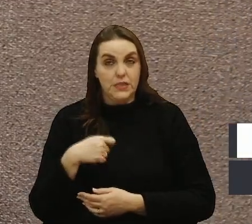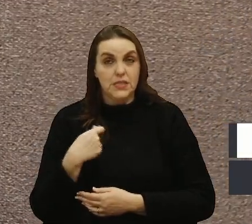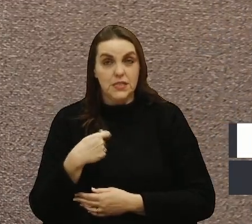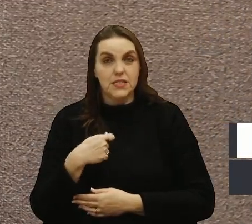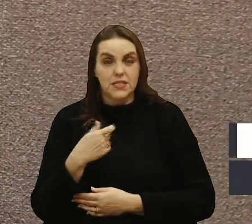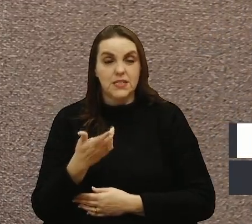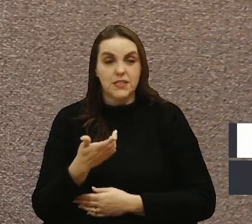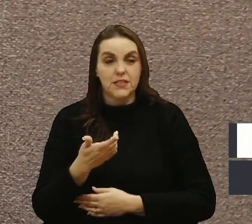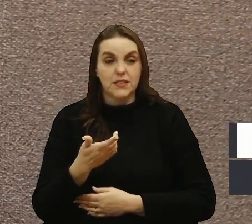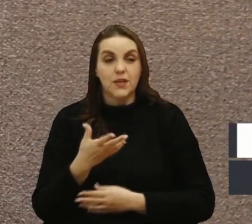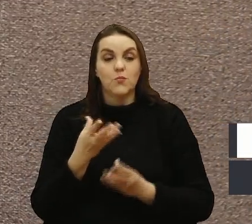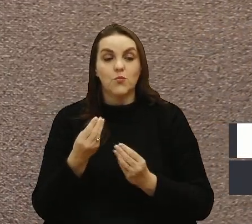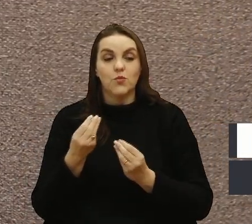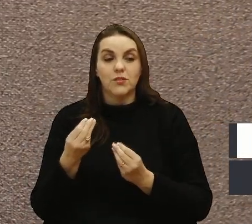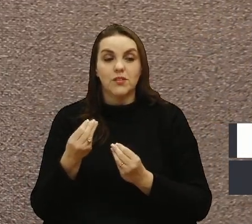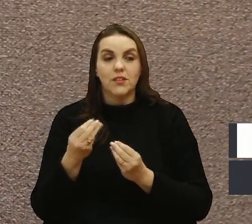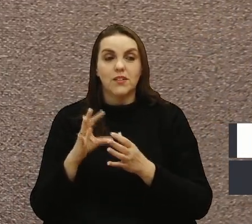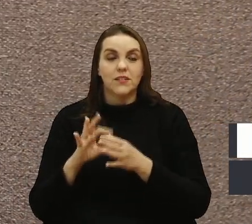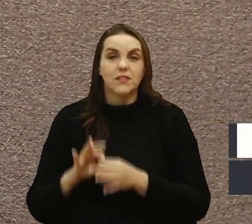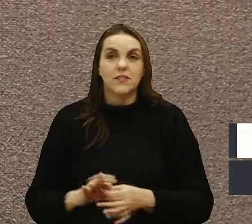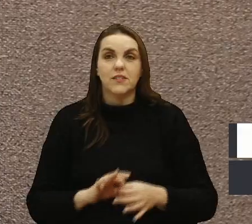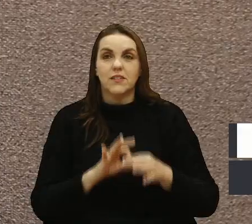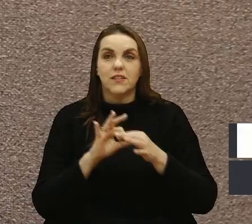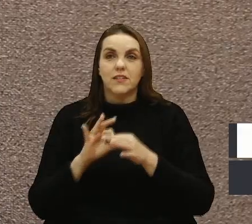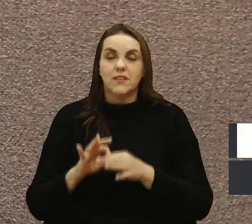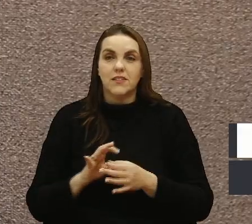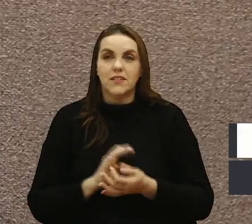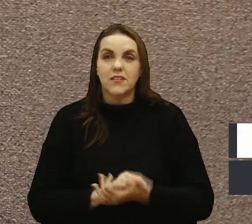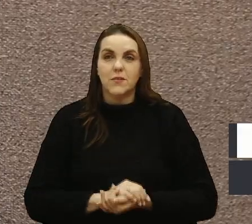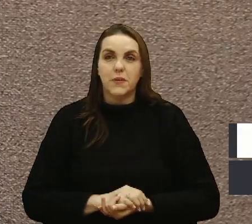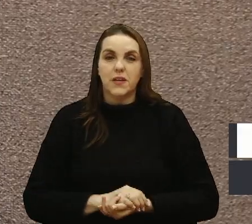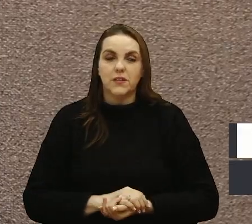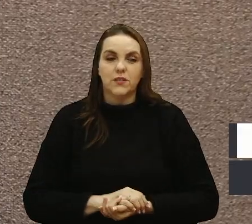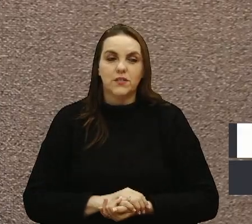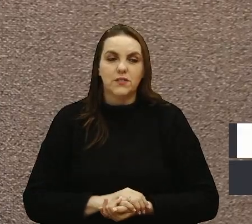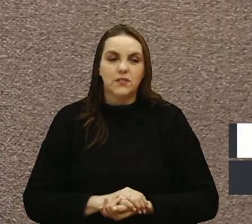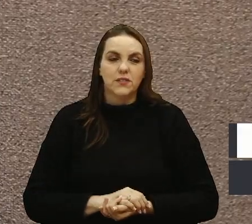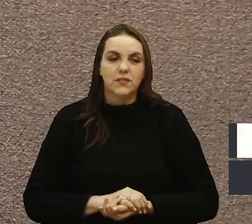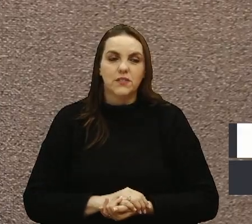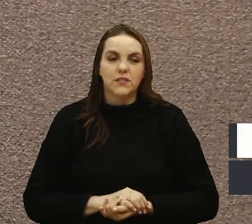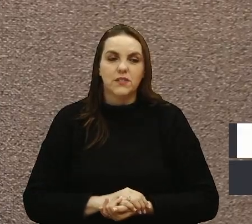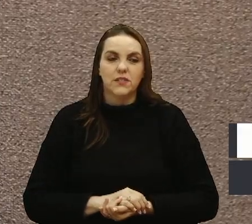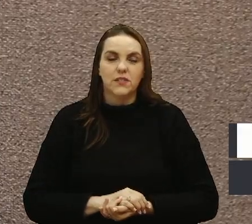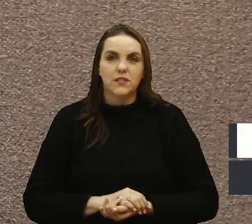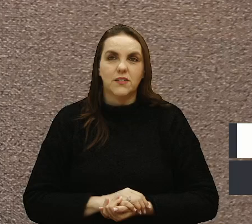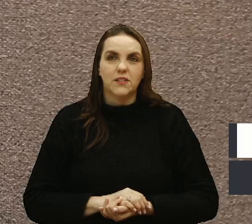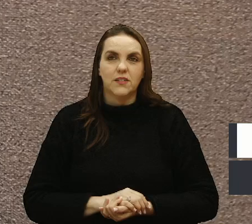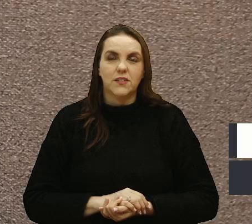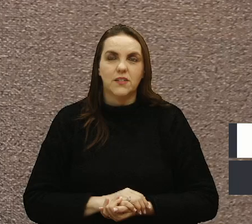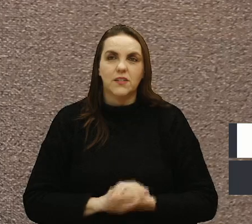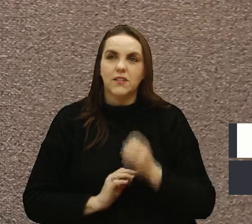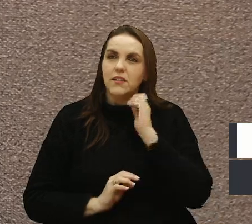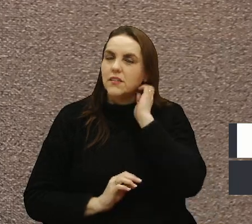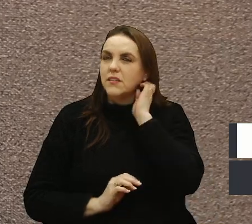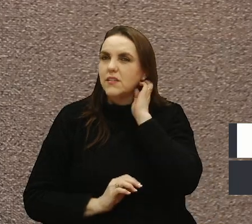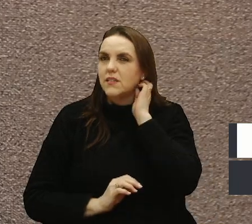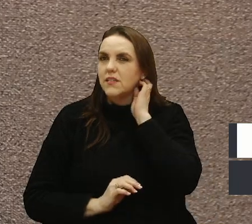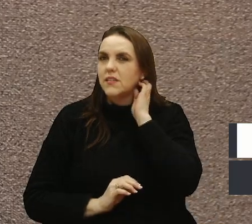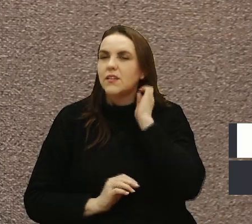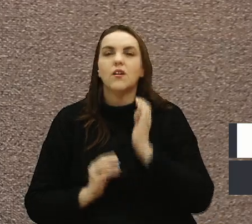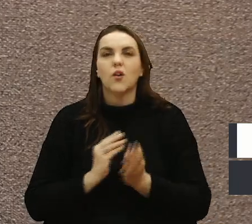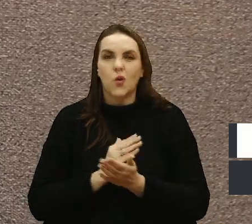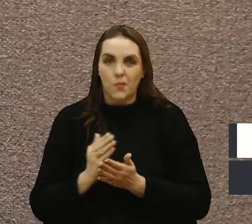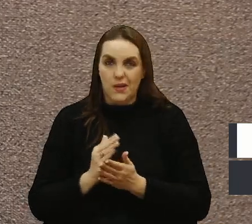de muita união, de muito esforço de todos. Você sabe que quando começa torto,